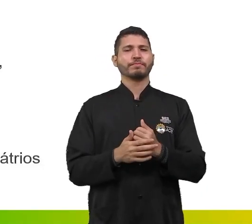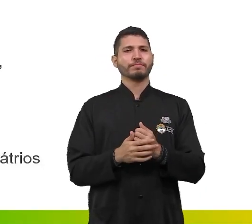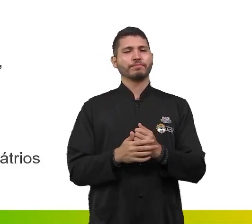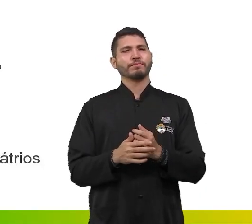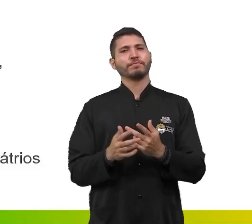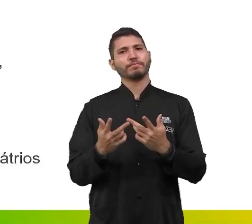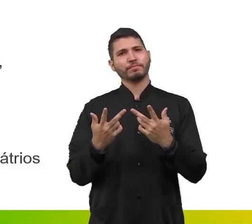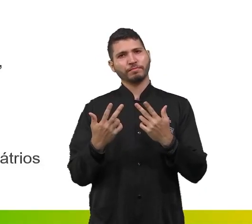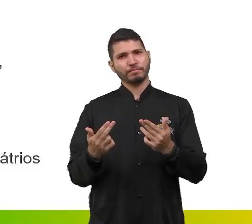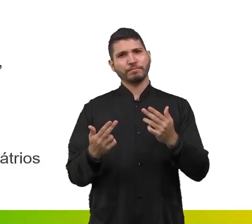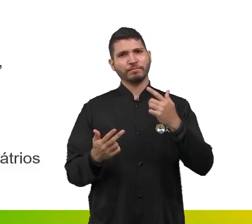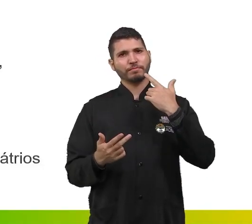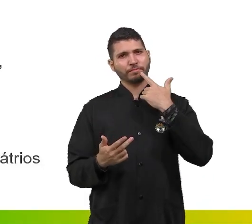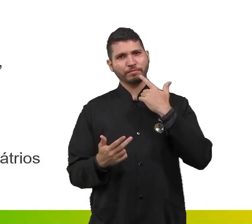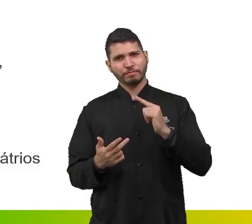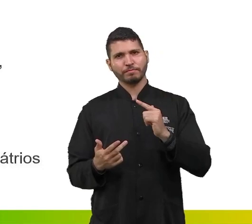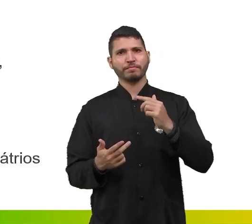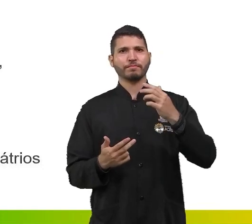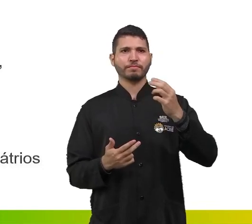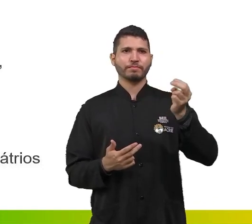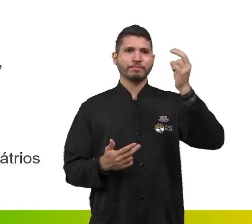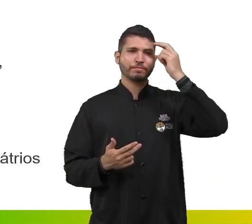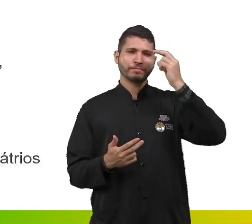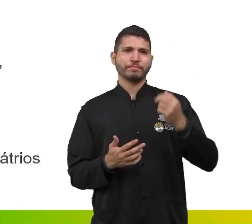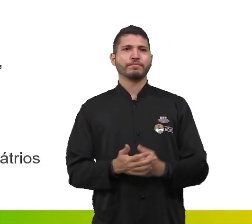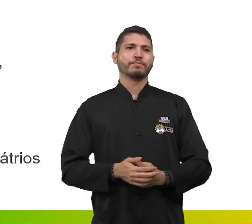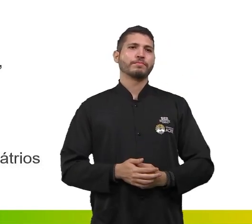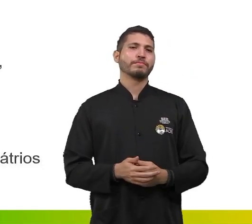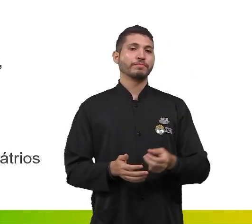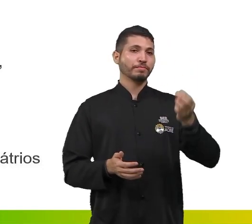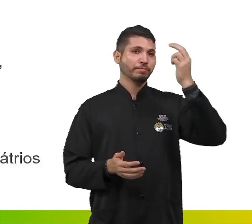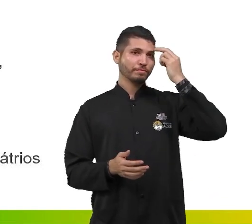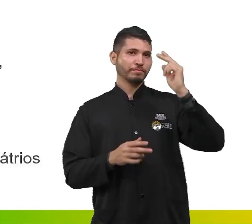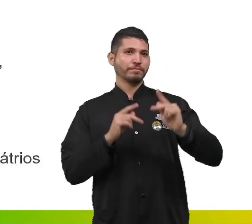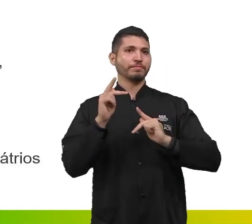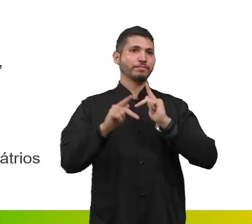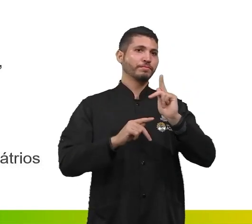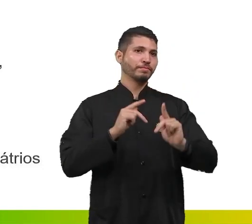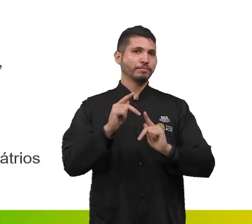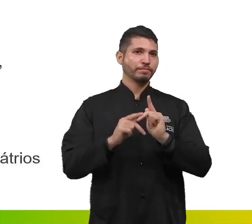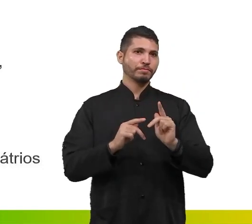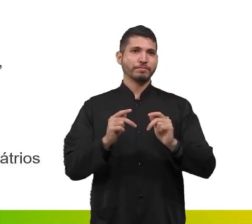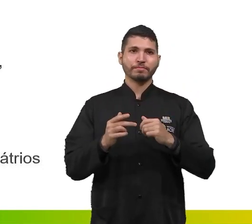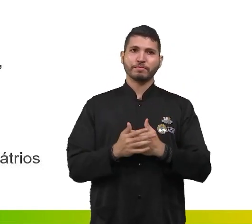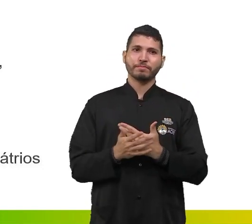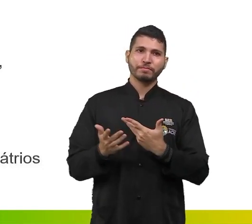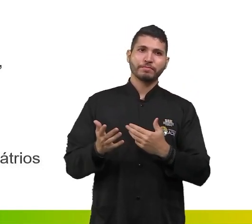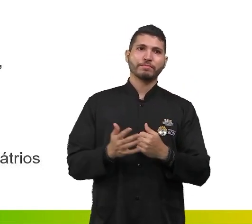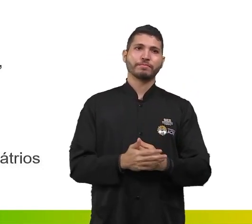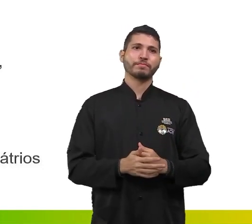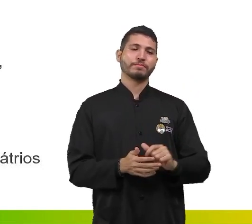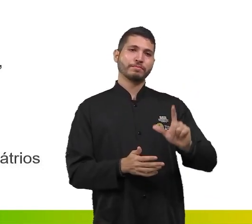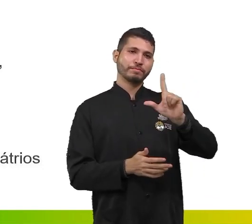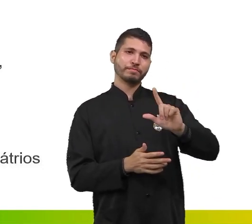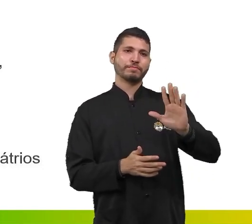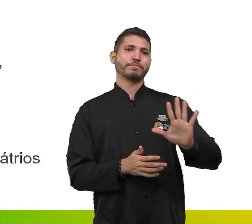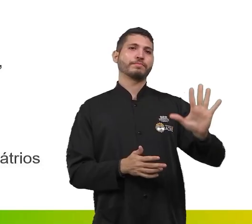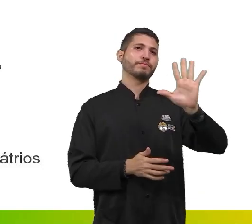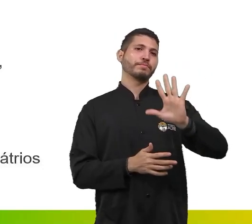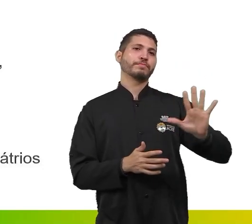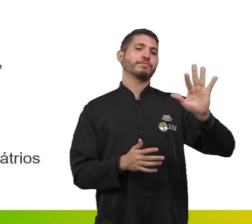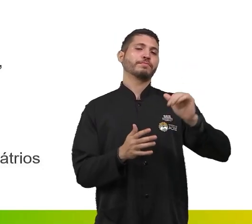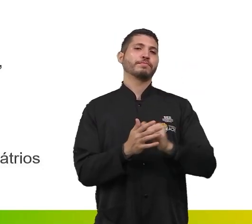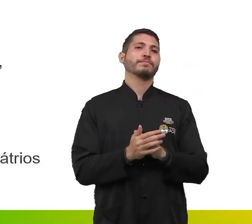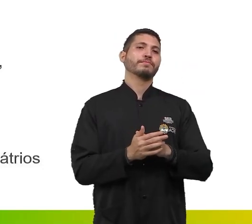popular, a literatura nacional, o folclore, as tradições, as festividades e os símbolos pátrios